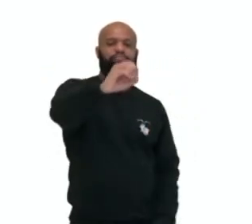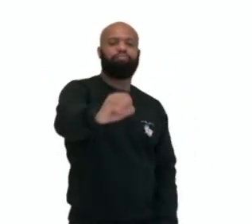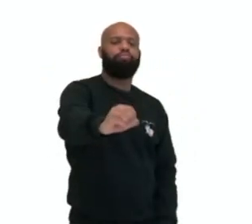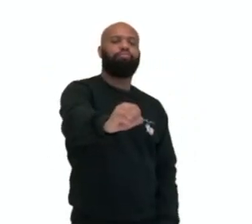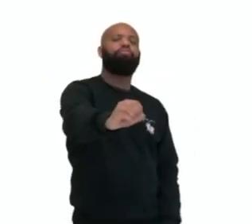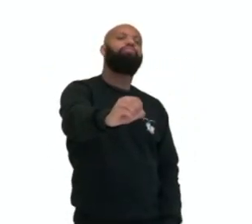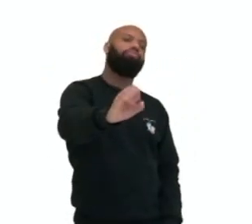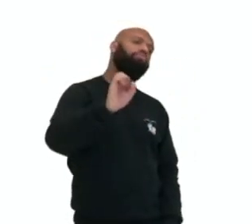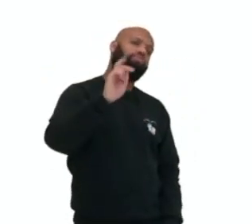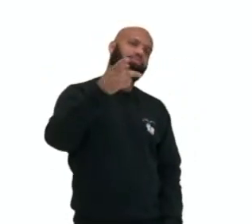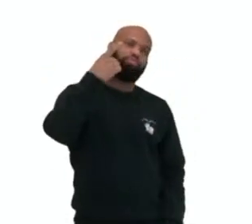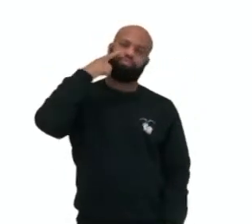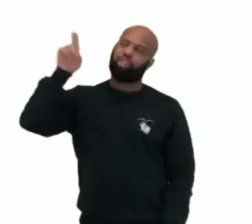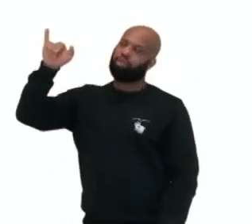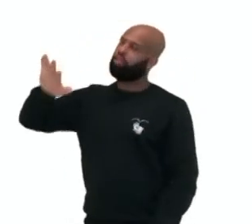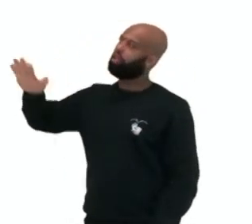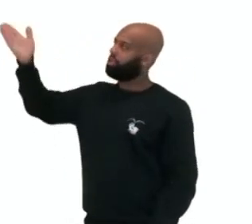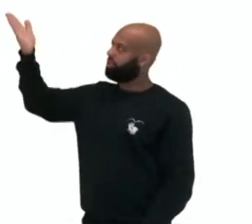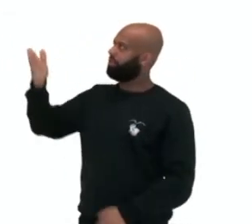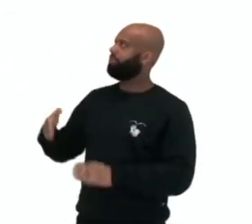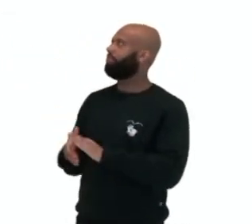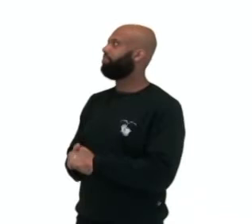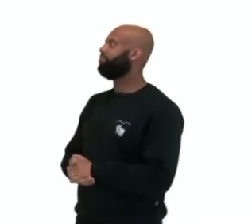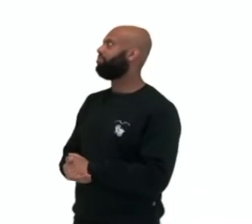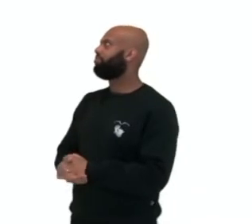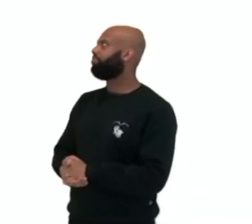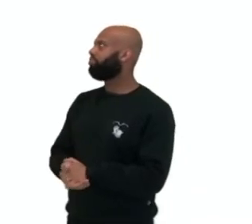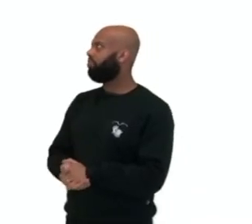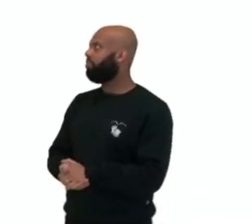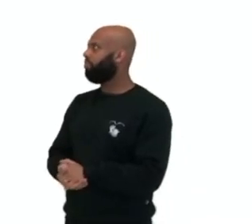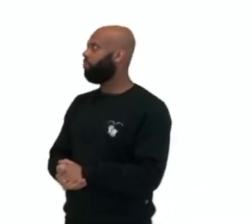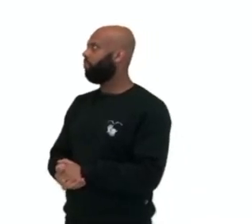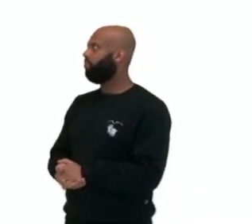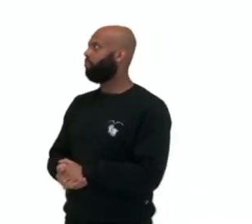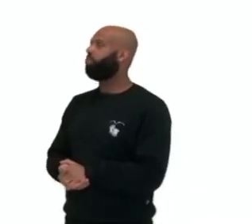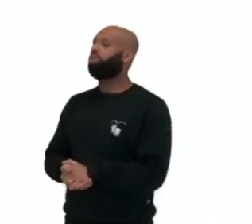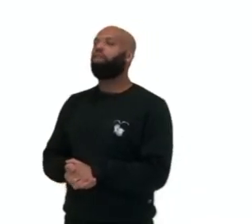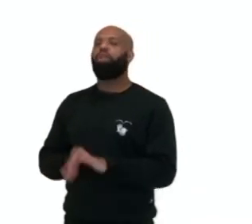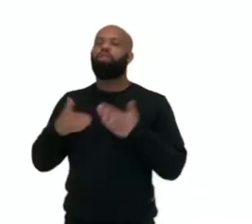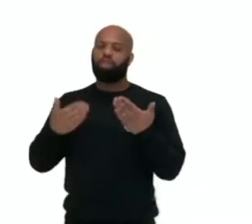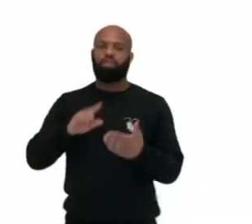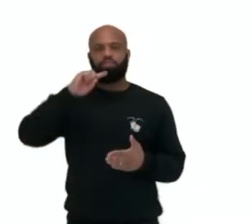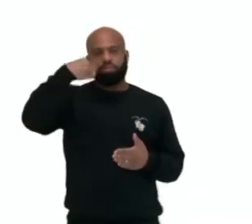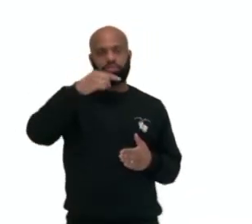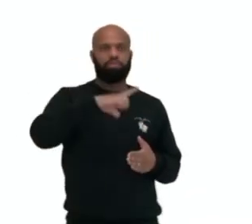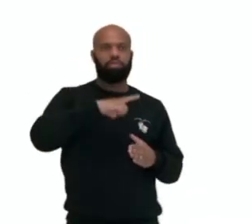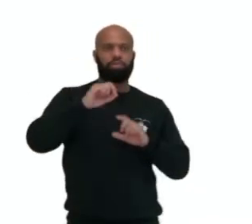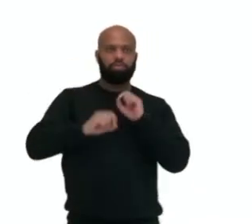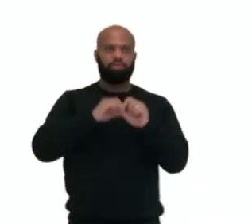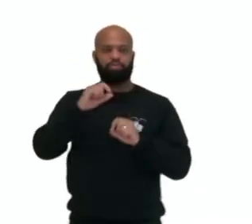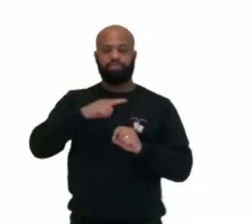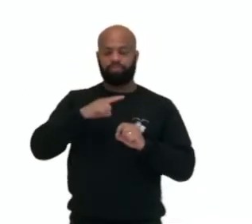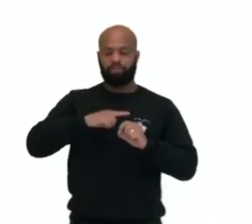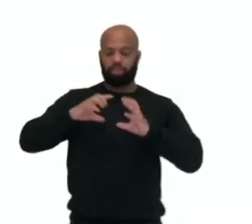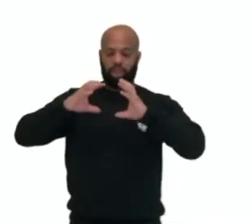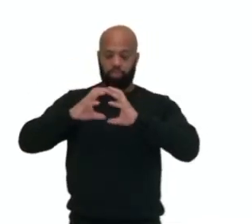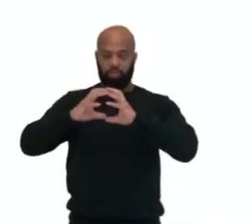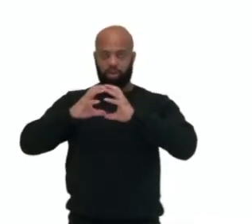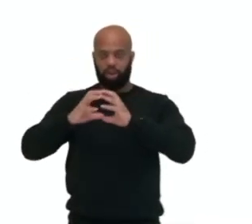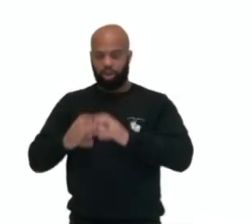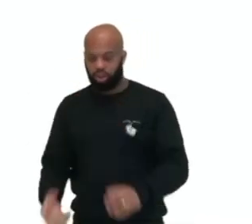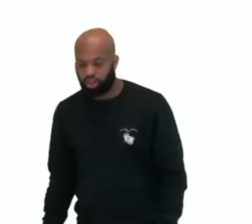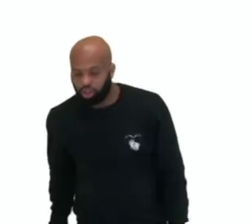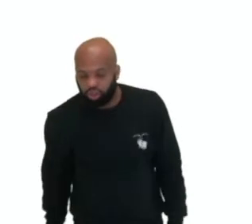oposto àquele em que se encontram os jogadores. As bochas devem ser lançadas partindo do ar e não do solo. Essa é uma